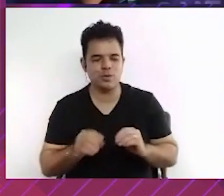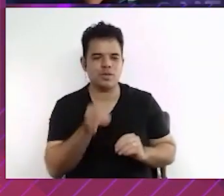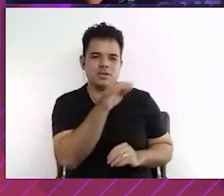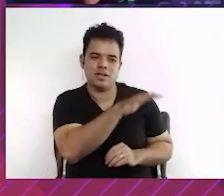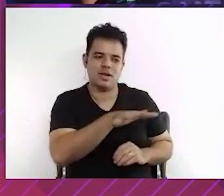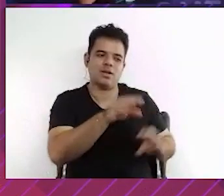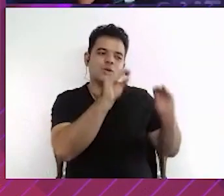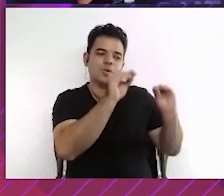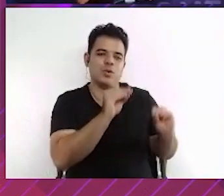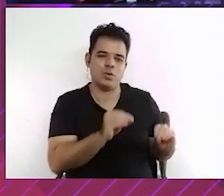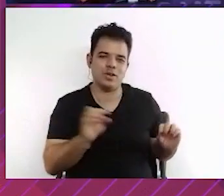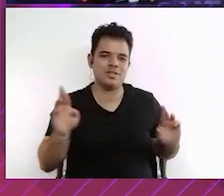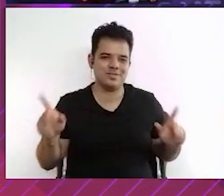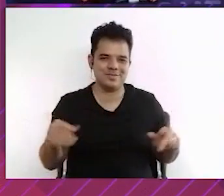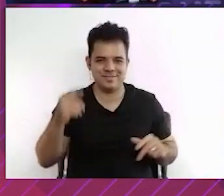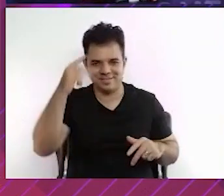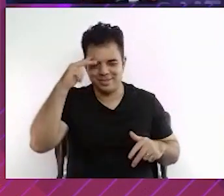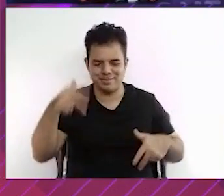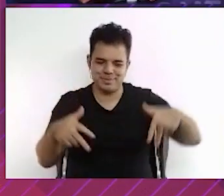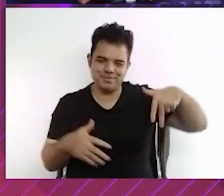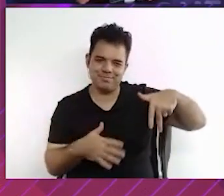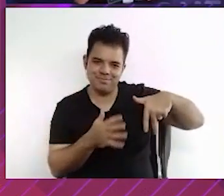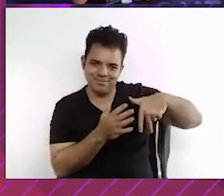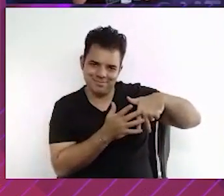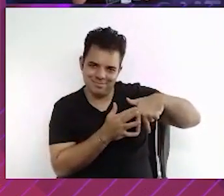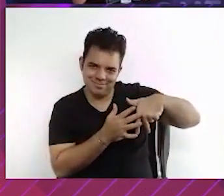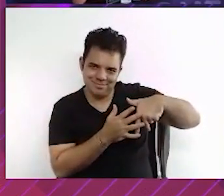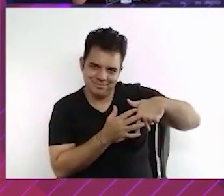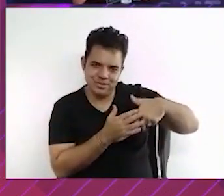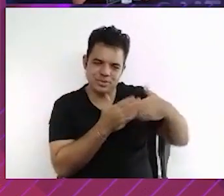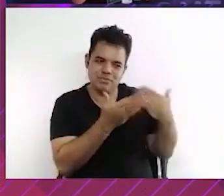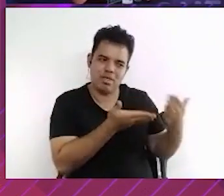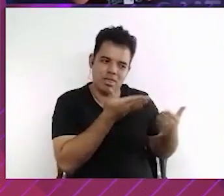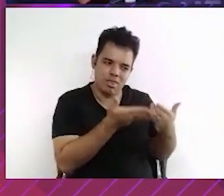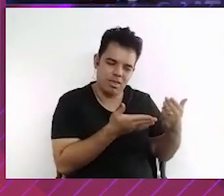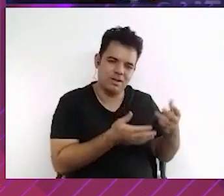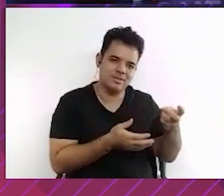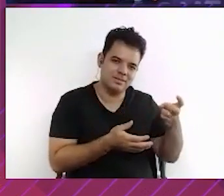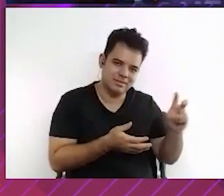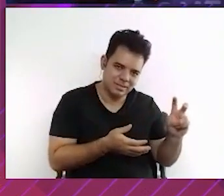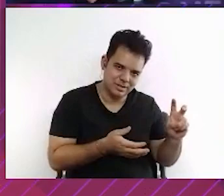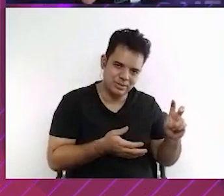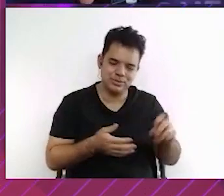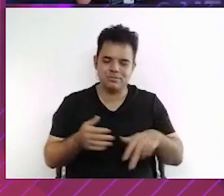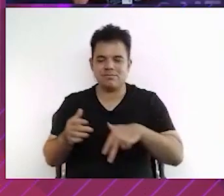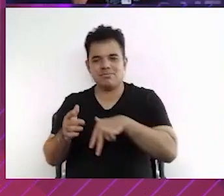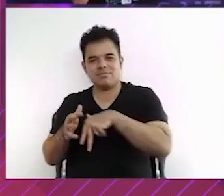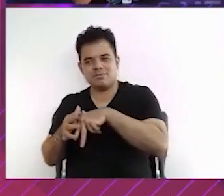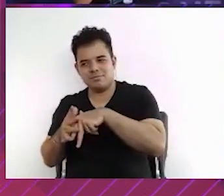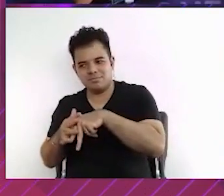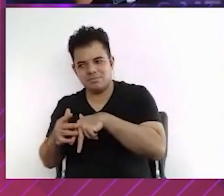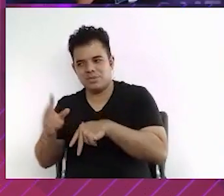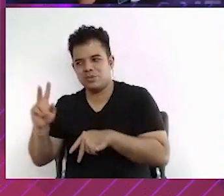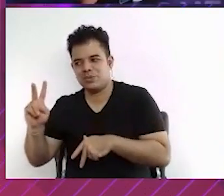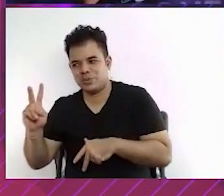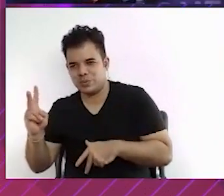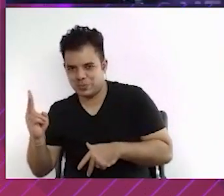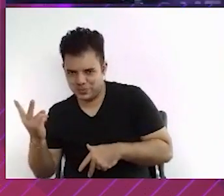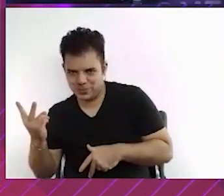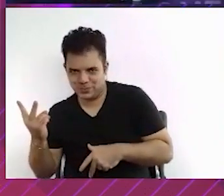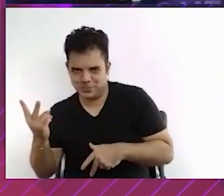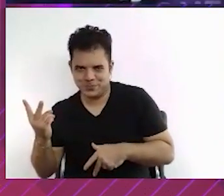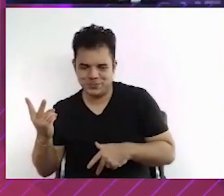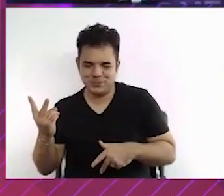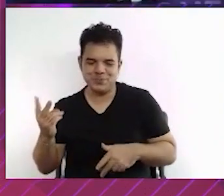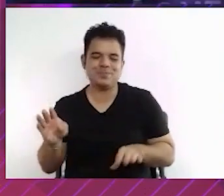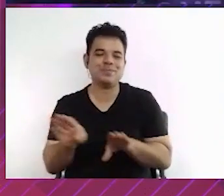né? Aqueles bonequinhos. Um colaborador de terapia intensiva ia cuidar de 2 pacientes. Aí, com isso, a